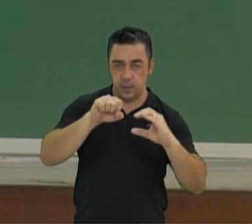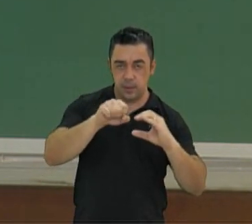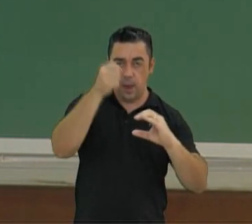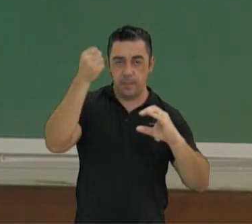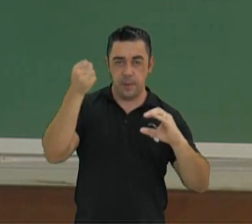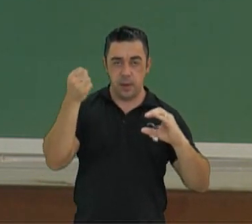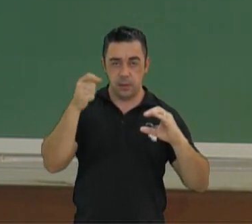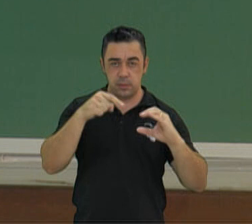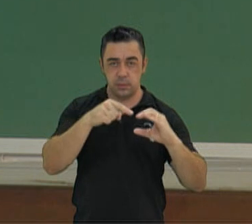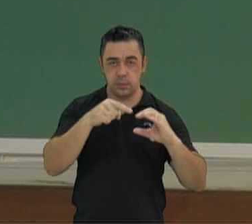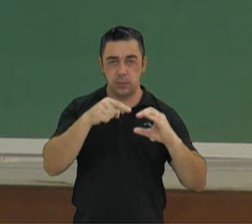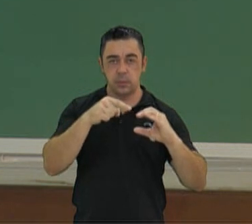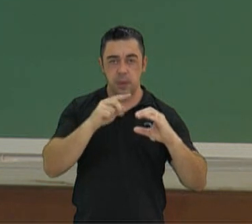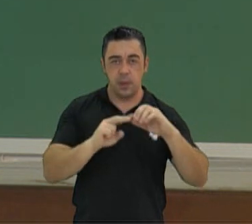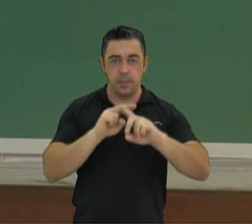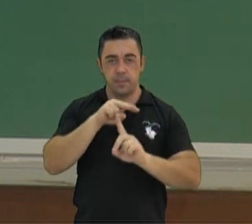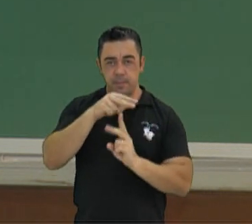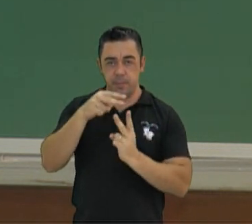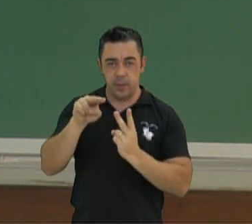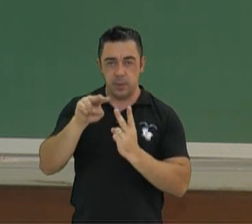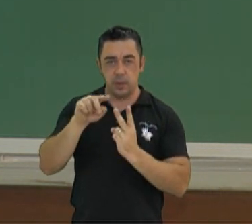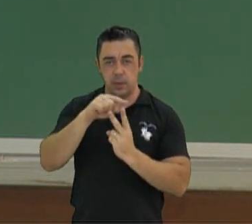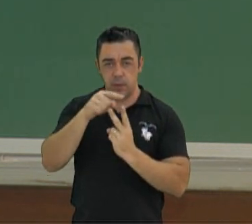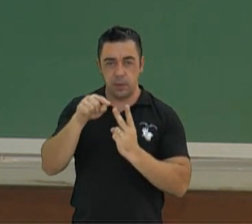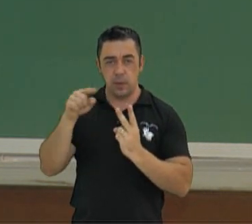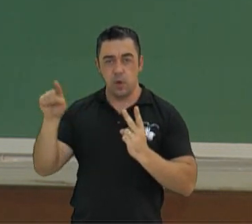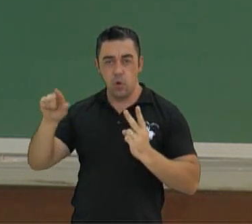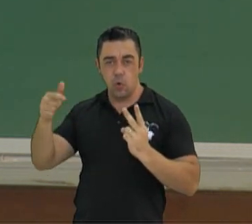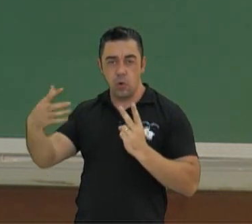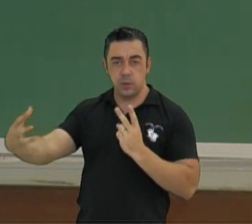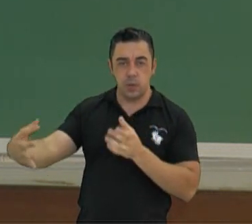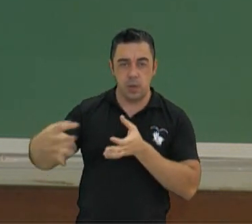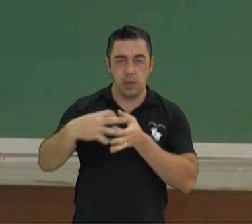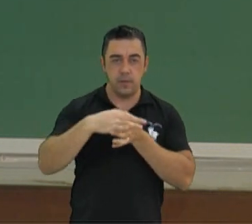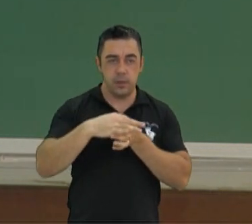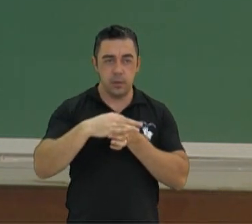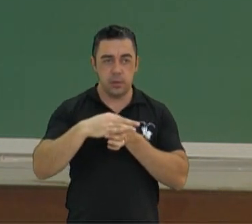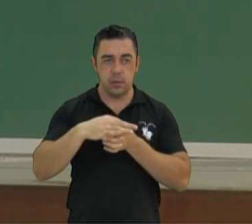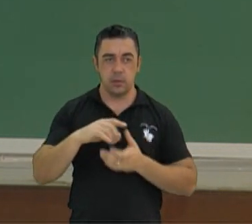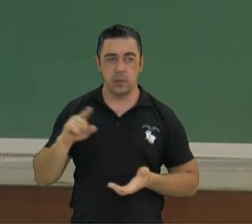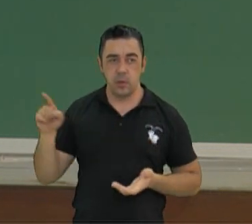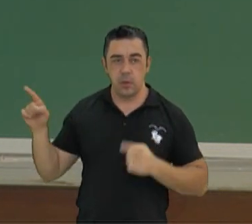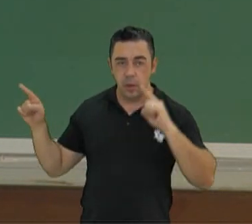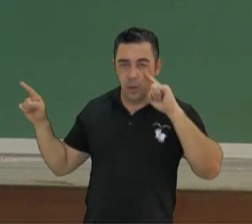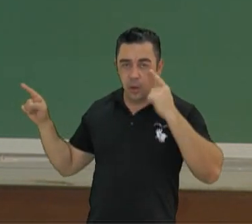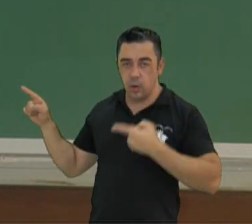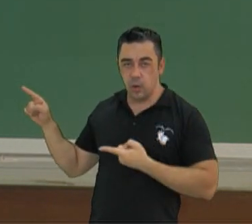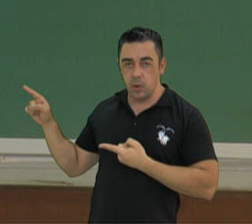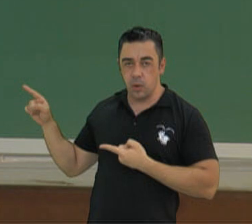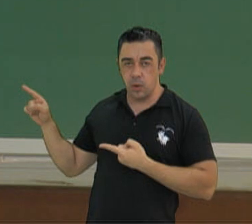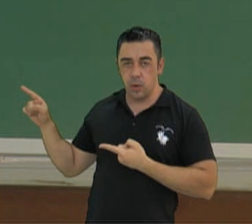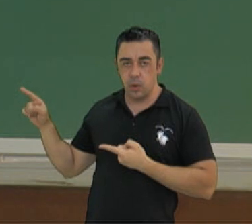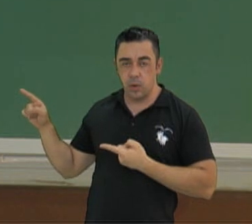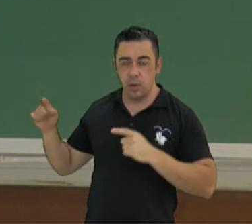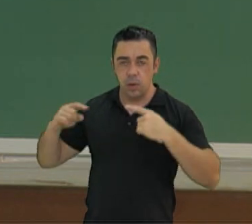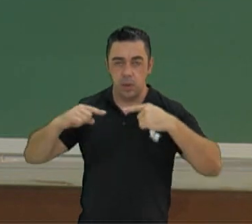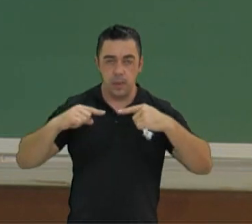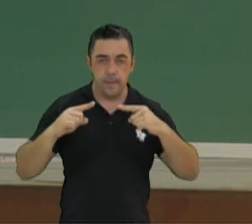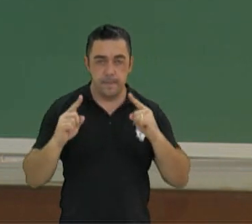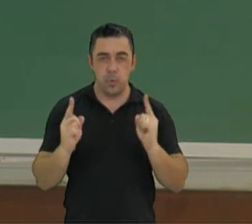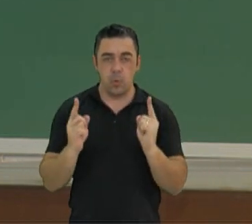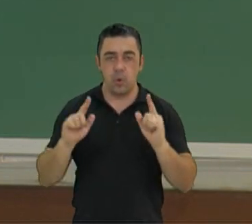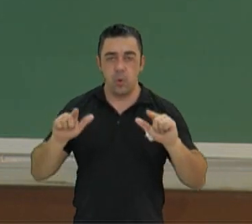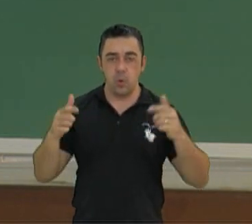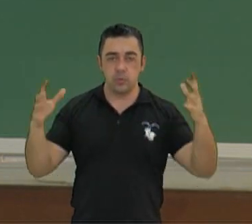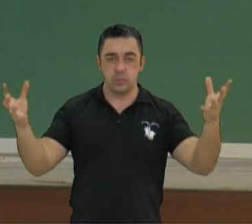para que outras substâncias entrem. Quando ela é rompida, ela abre e outros elementos podem